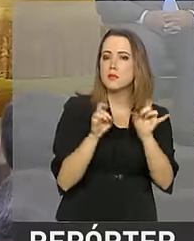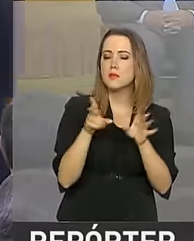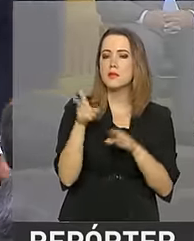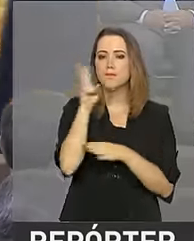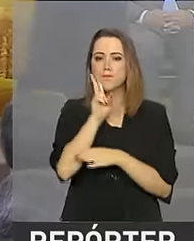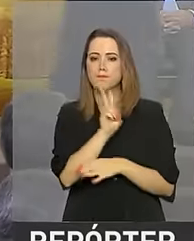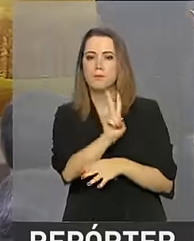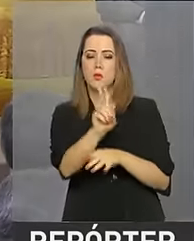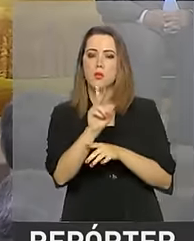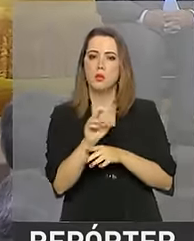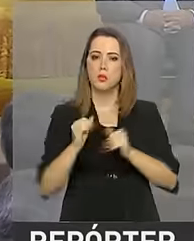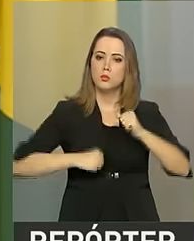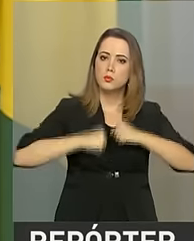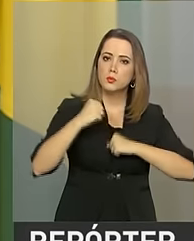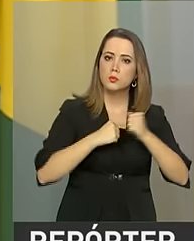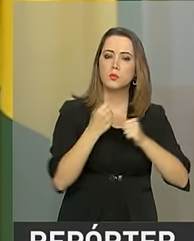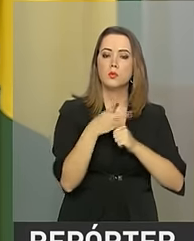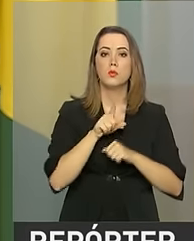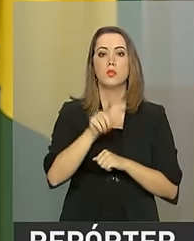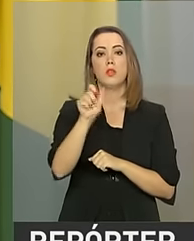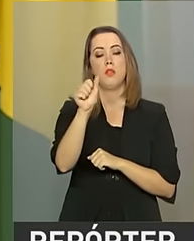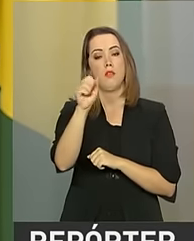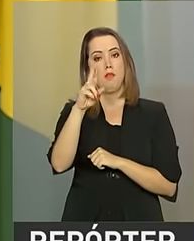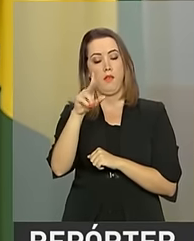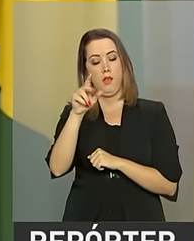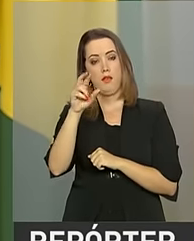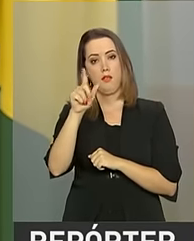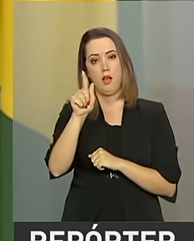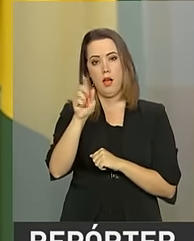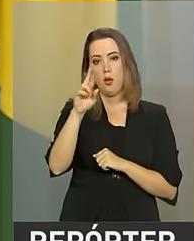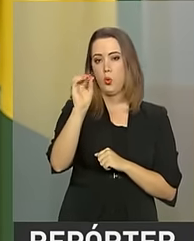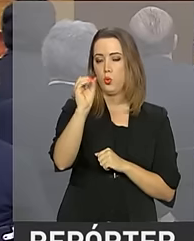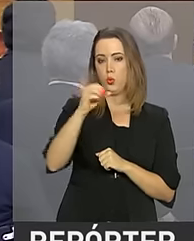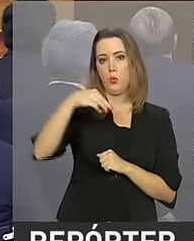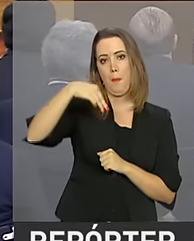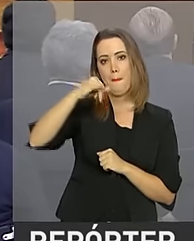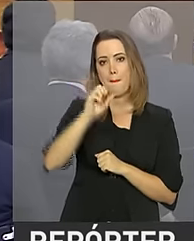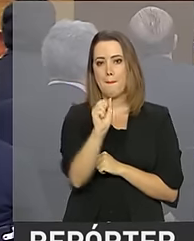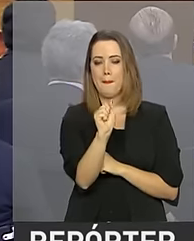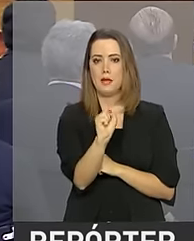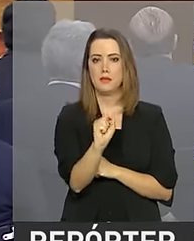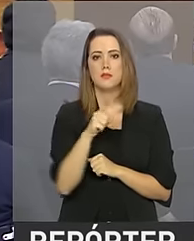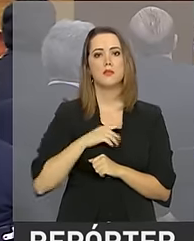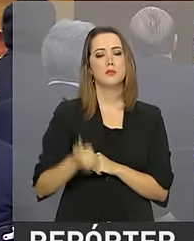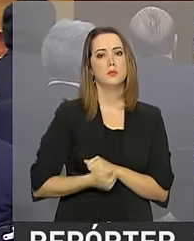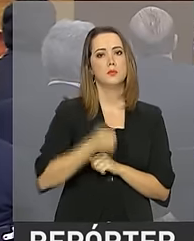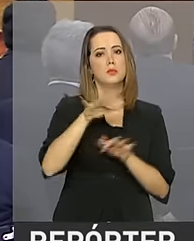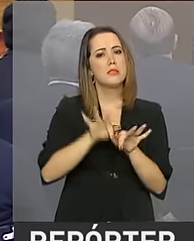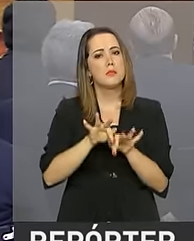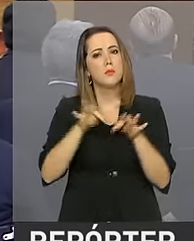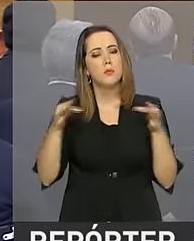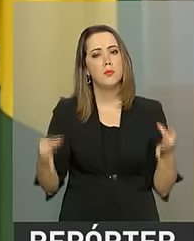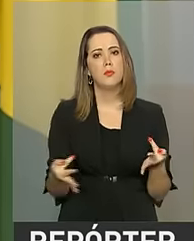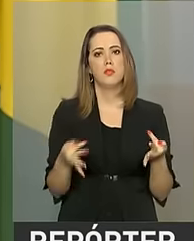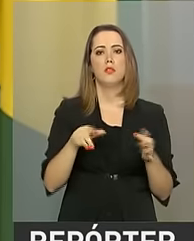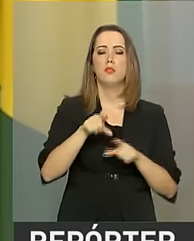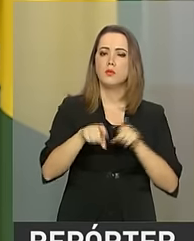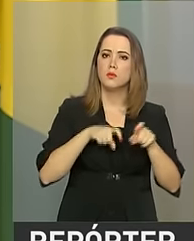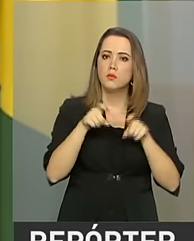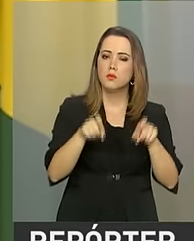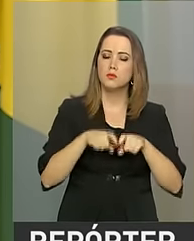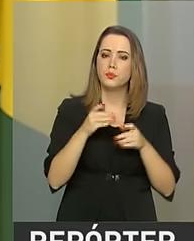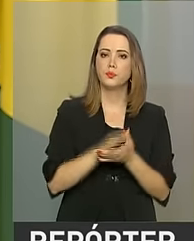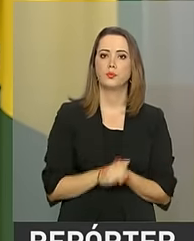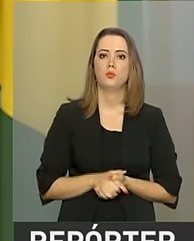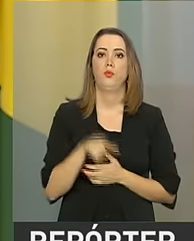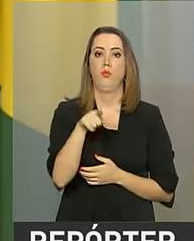produtivos. Foi lançado o Plano AgroMais, com medidas para aumentar a eficiência e diminuir a burocracia no agronegócio brasileiro.